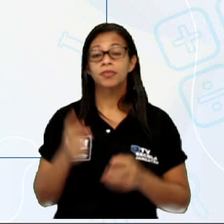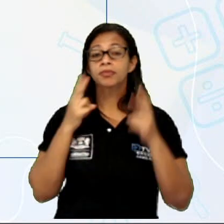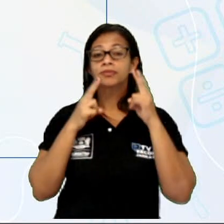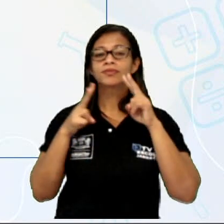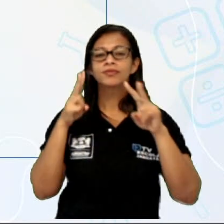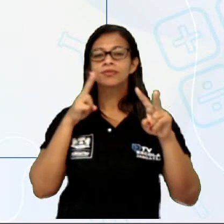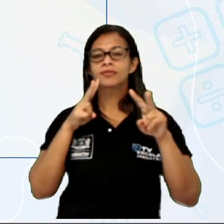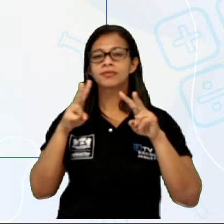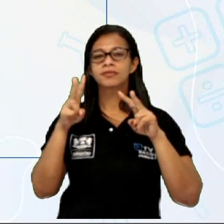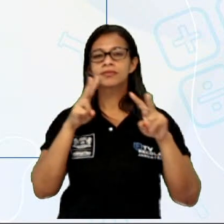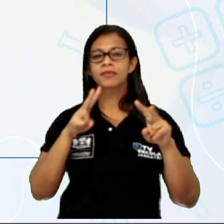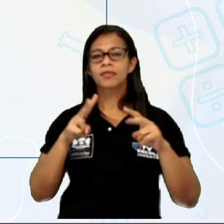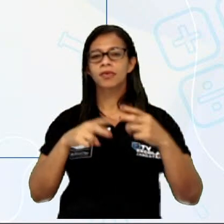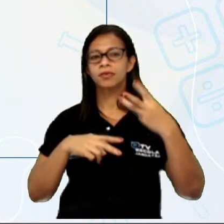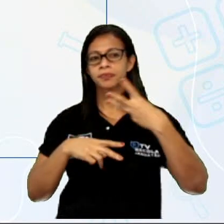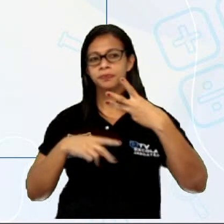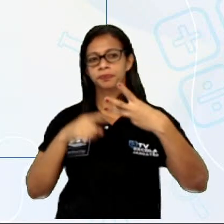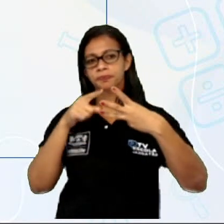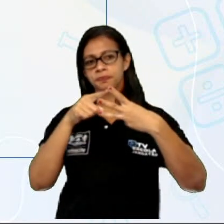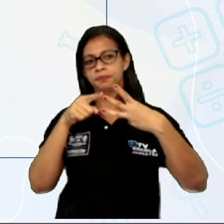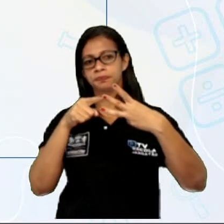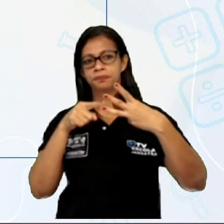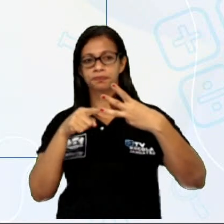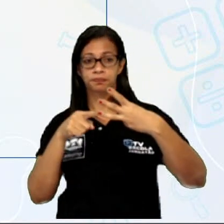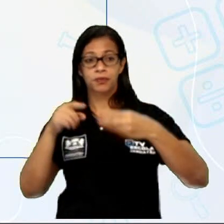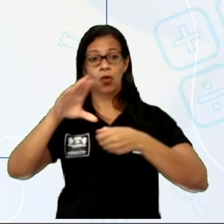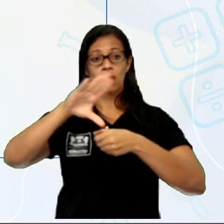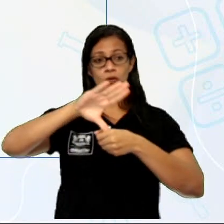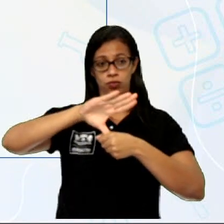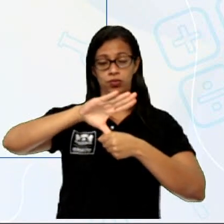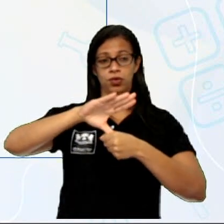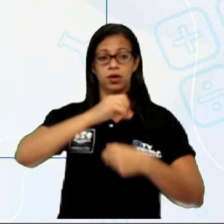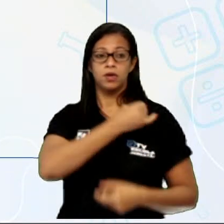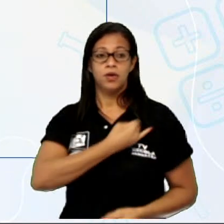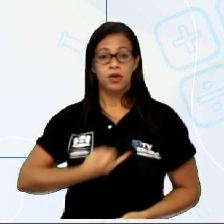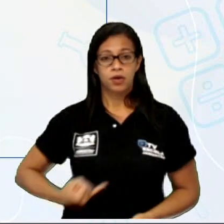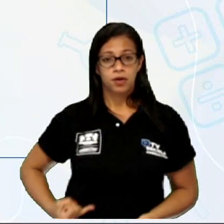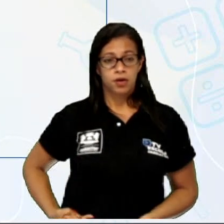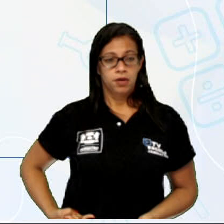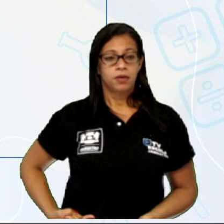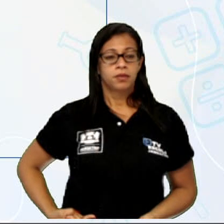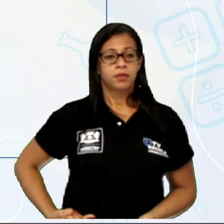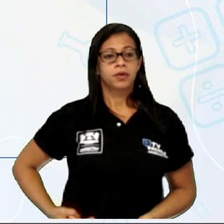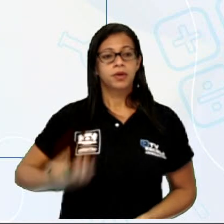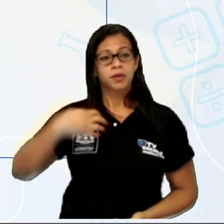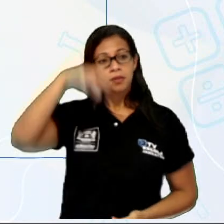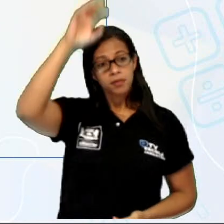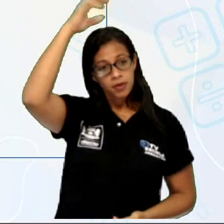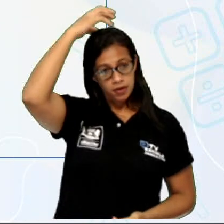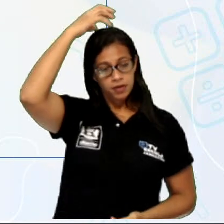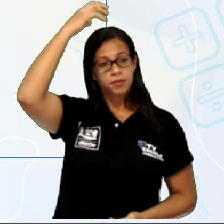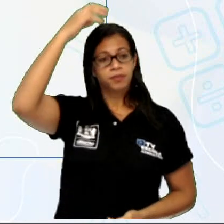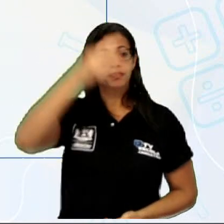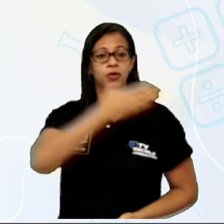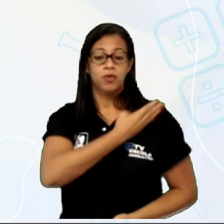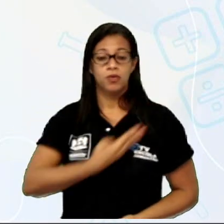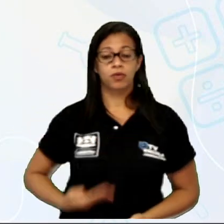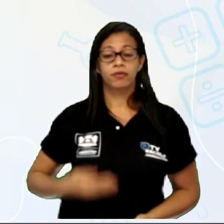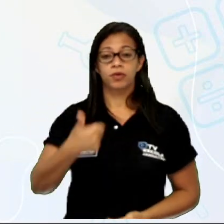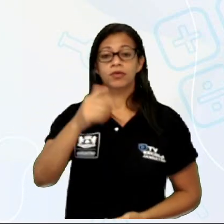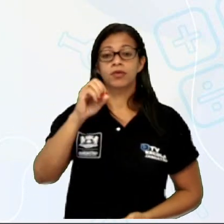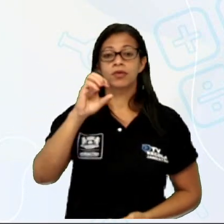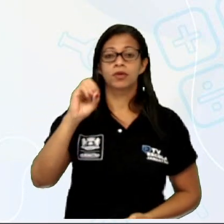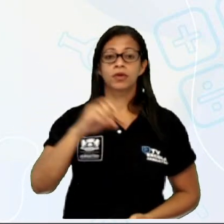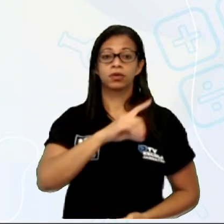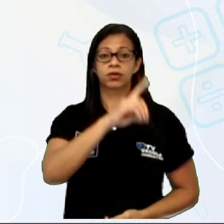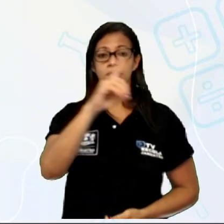está vendo? Os três períodos distintos, o consulado, o império e o governo de 100 dias. Nós vamos agora ver o consulado,